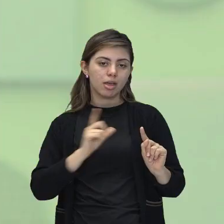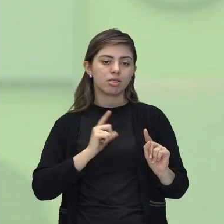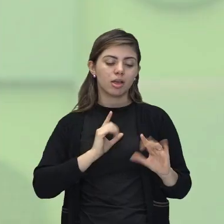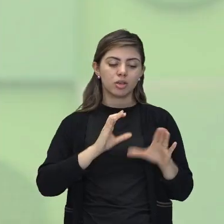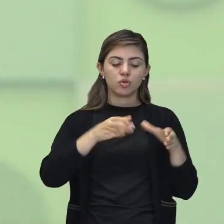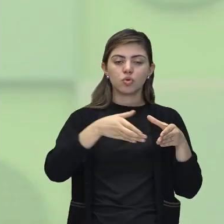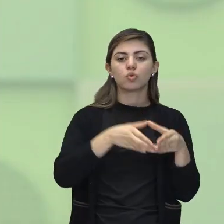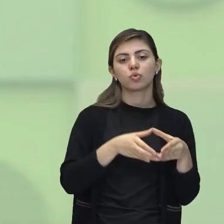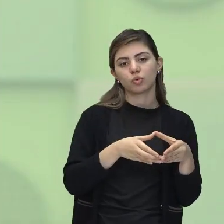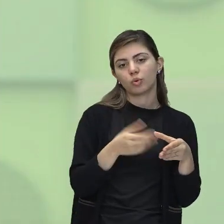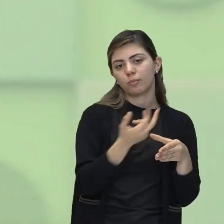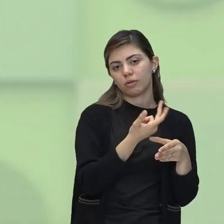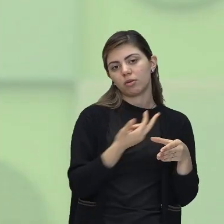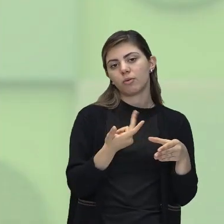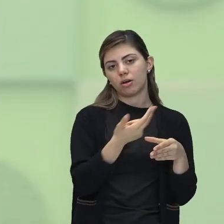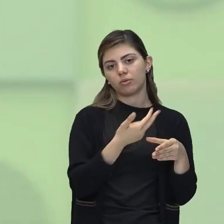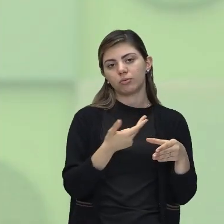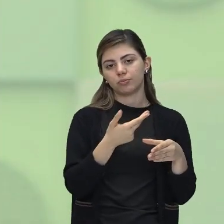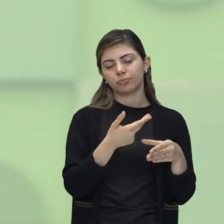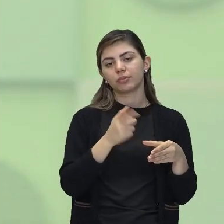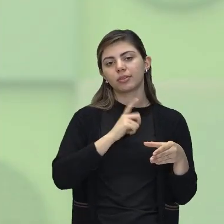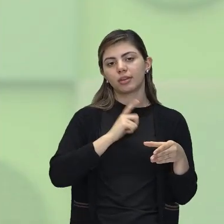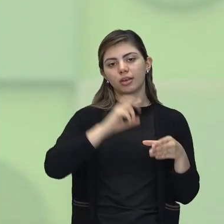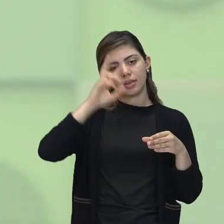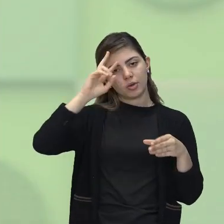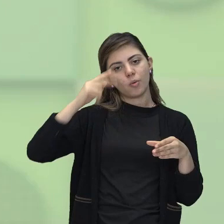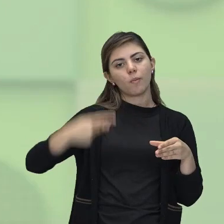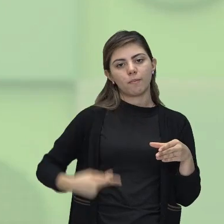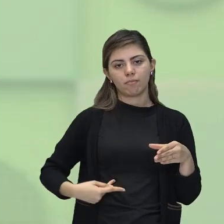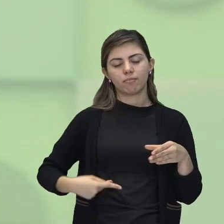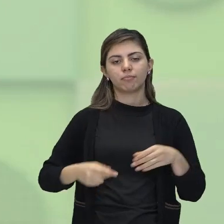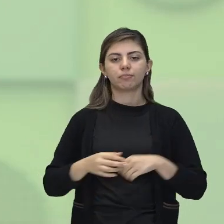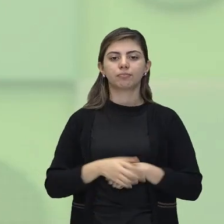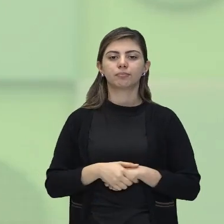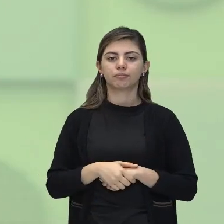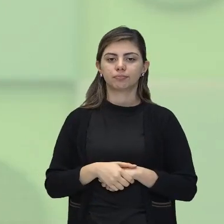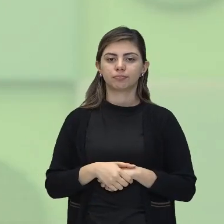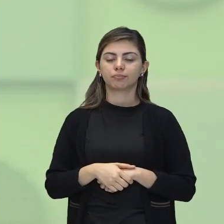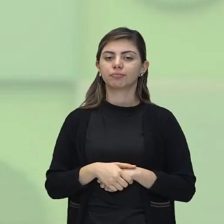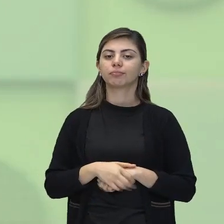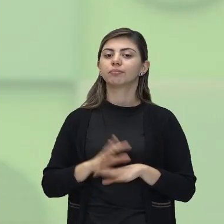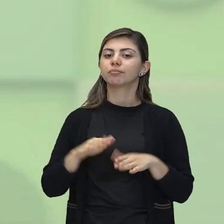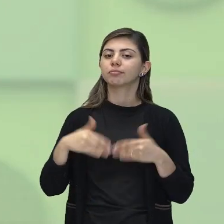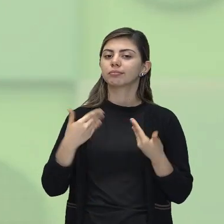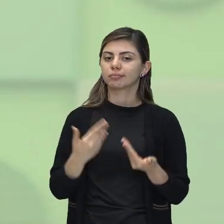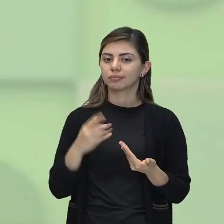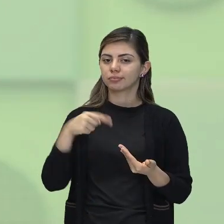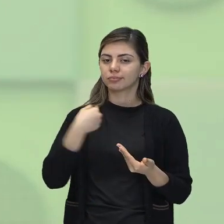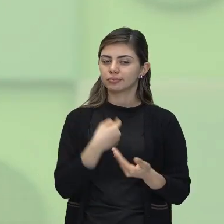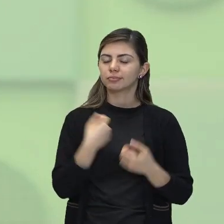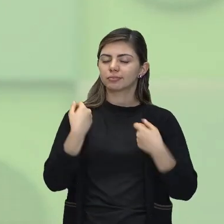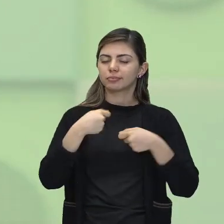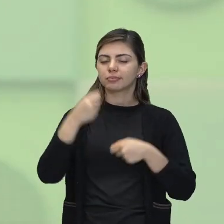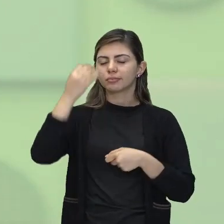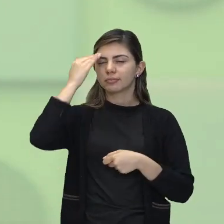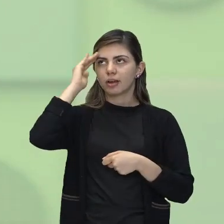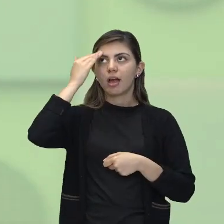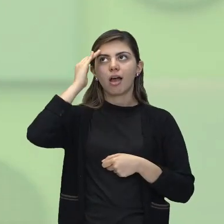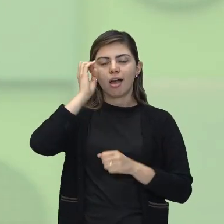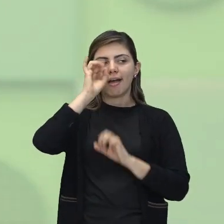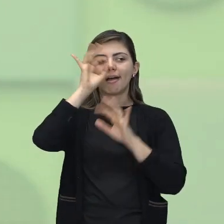mesma classificação biológica, um mesmo nome científico. E isso é que nós devemos compreender,